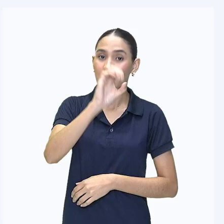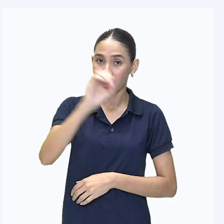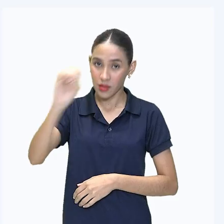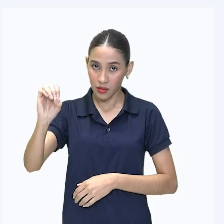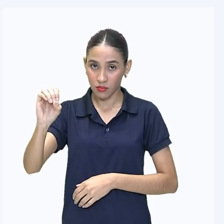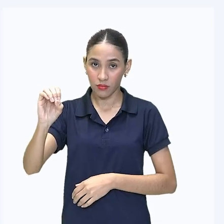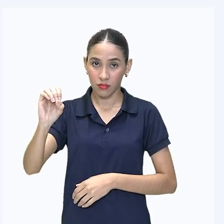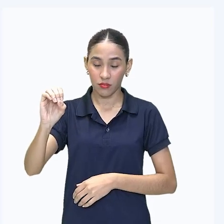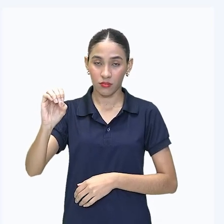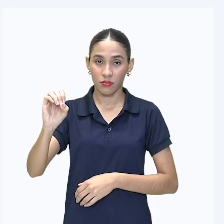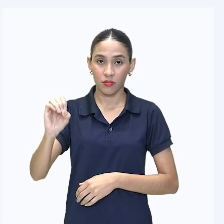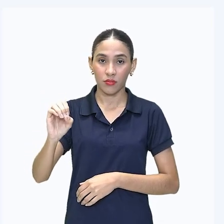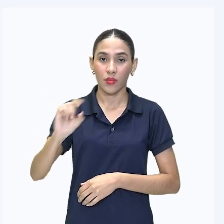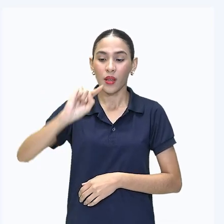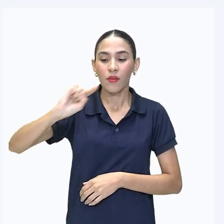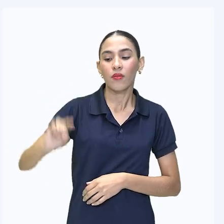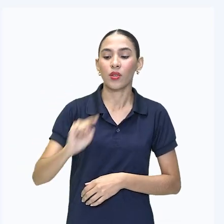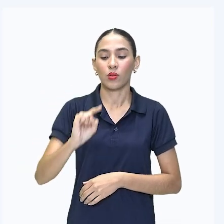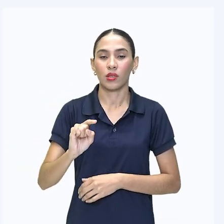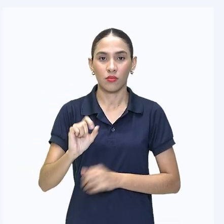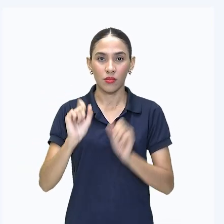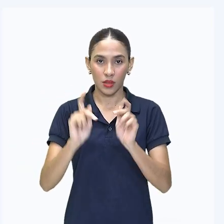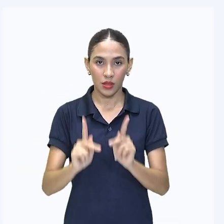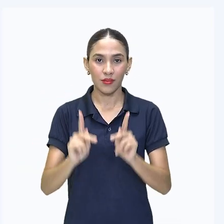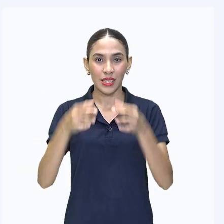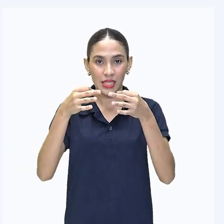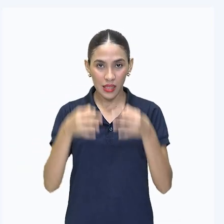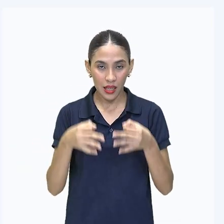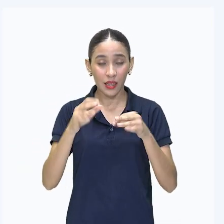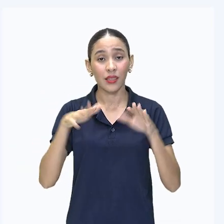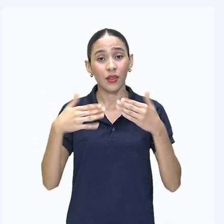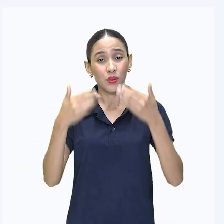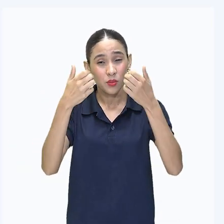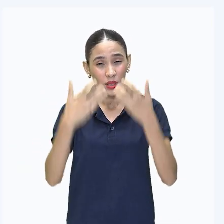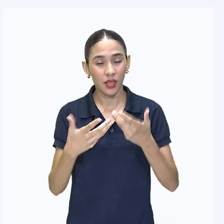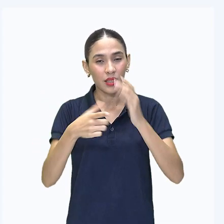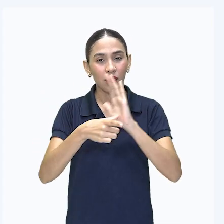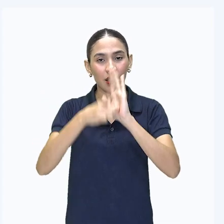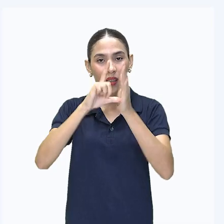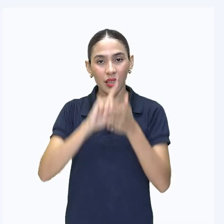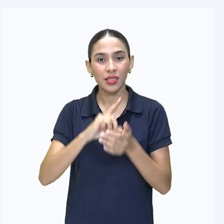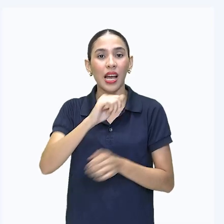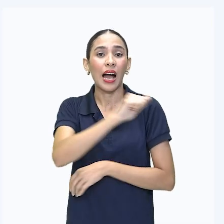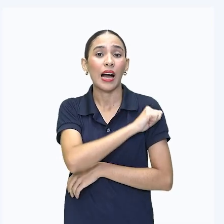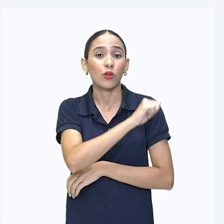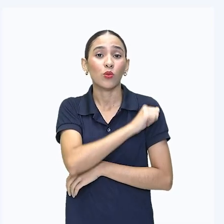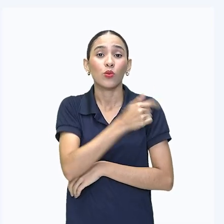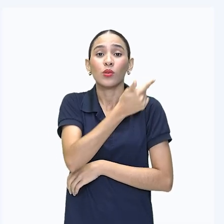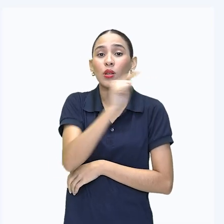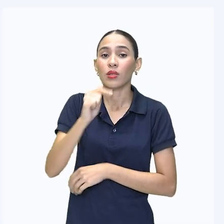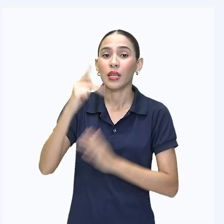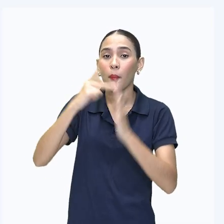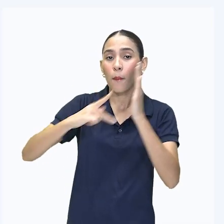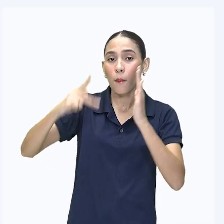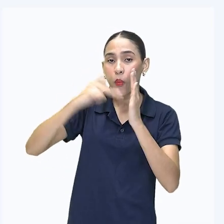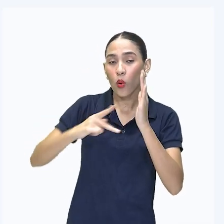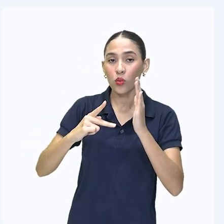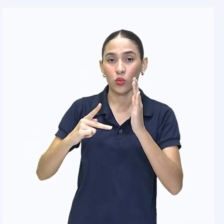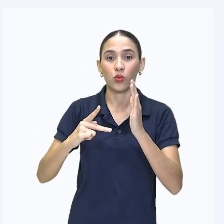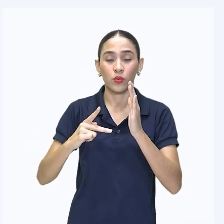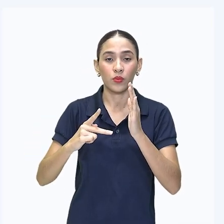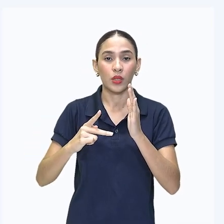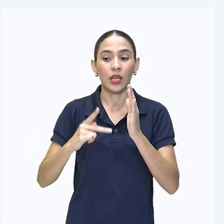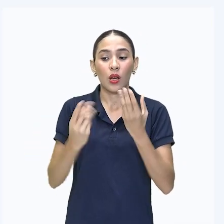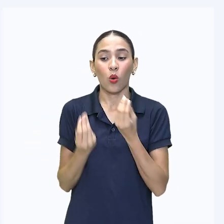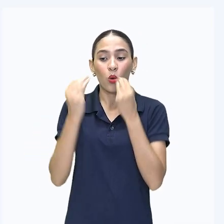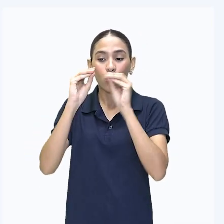800, para a vírgula ficar na casa decimal correta. E como eu falei, para aluno sem nota, deixar o SN